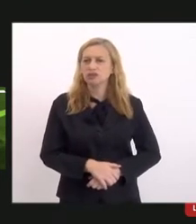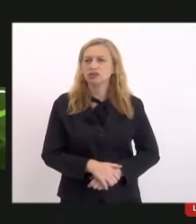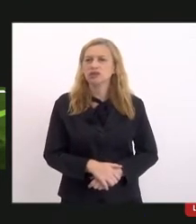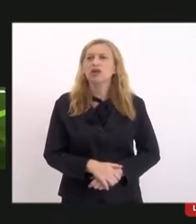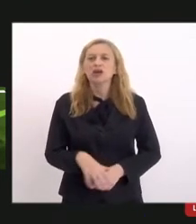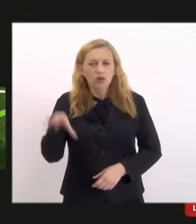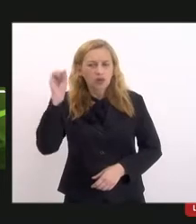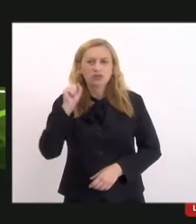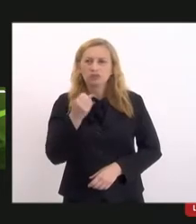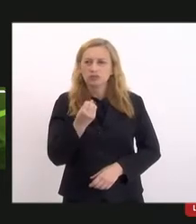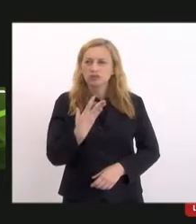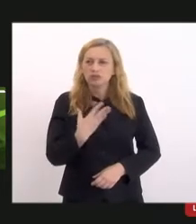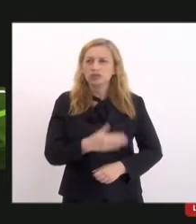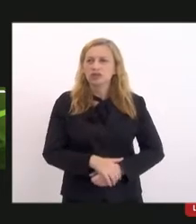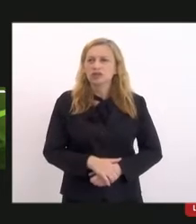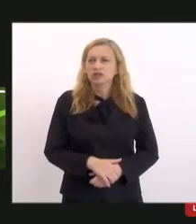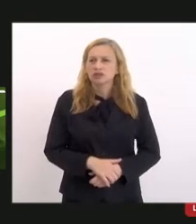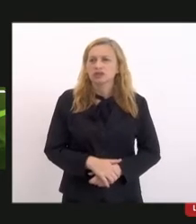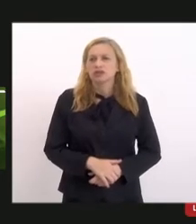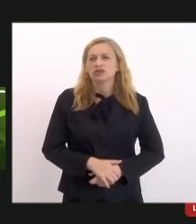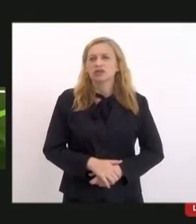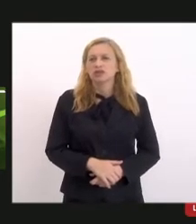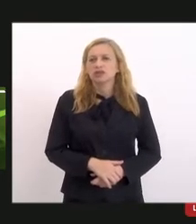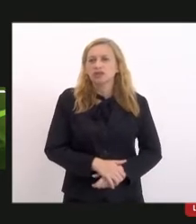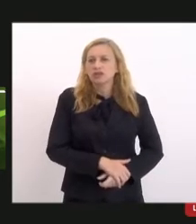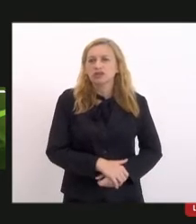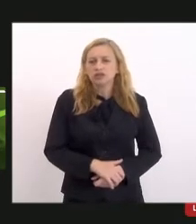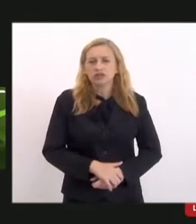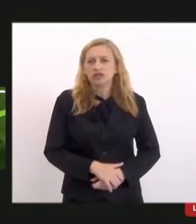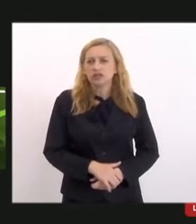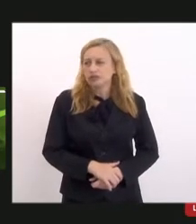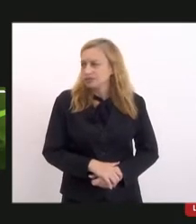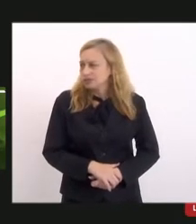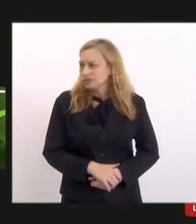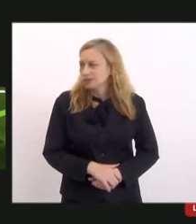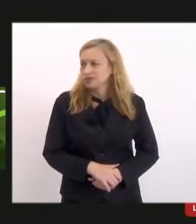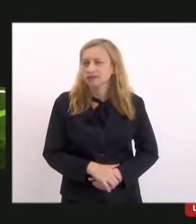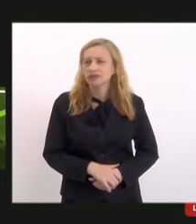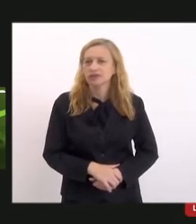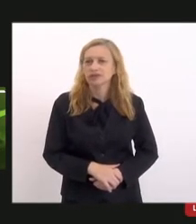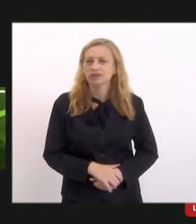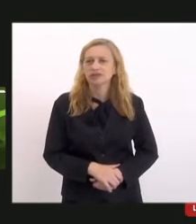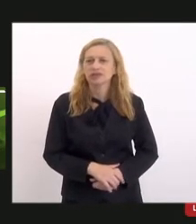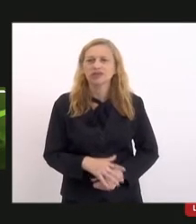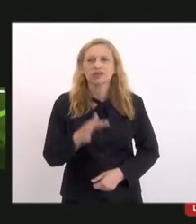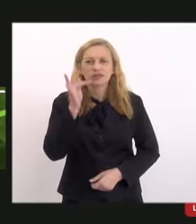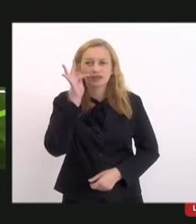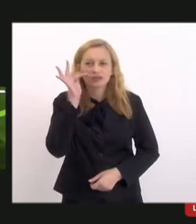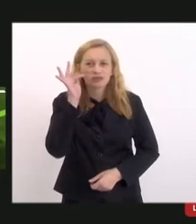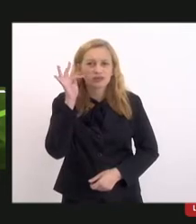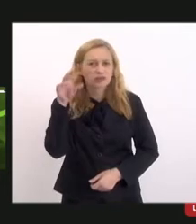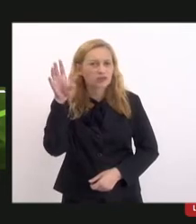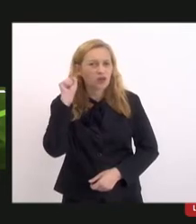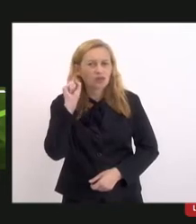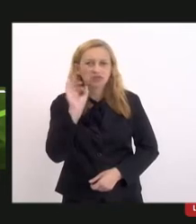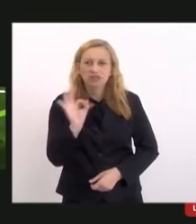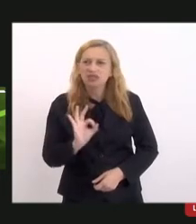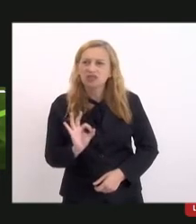Estou ouvindo. Está ouvindo? Normal? Normal. O Flávio não está ouvindo?